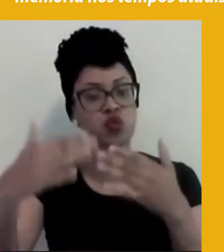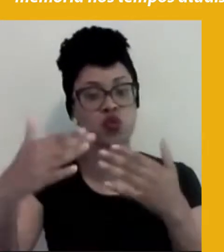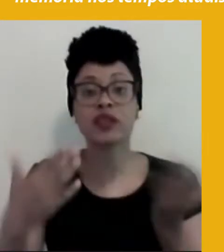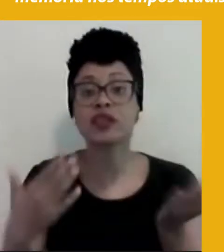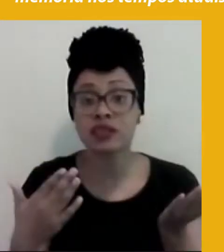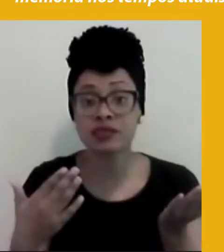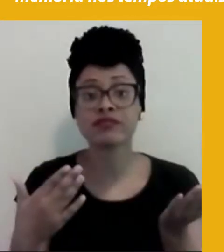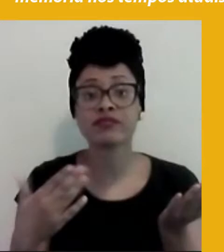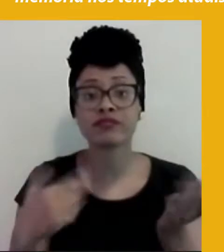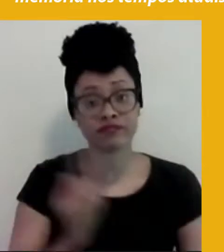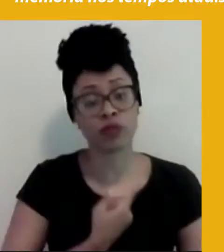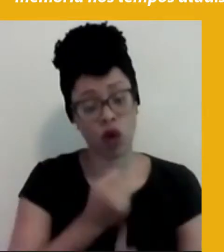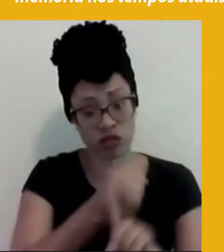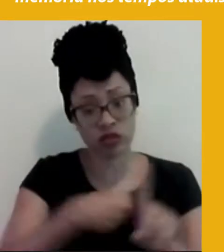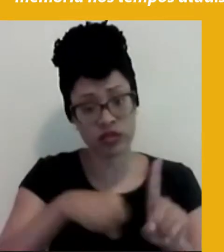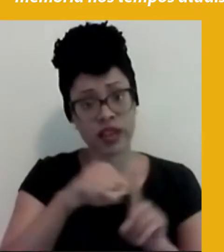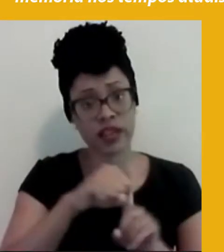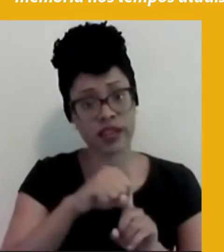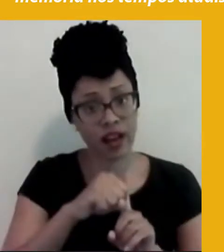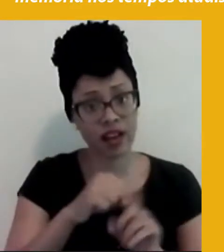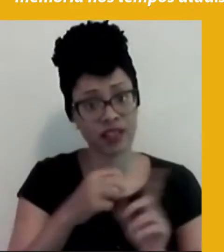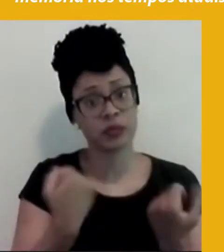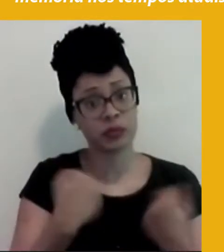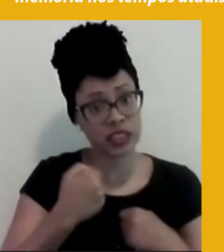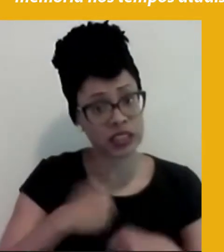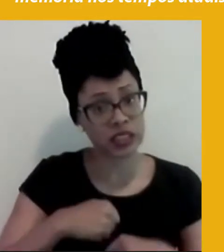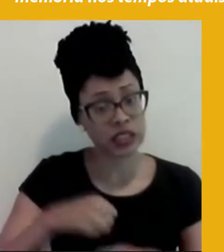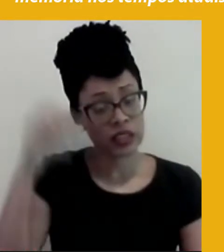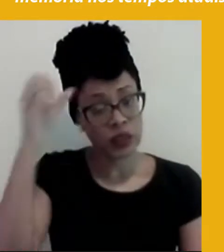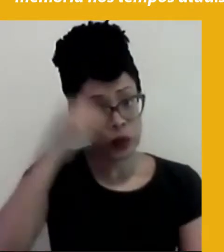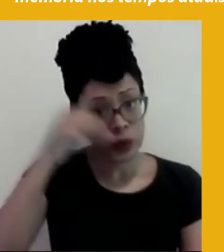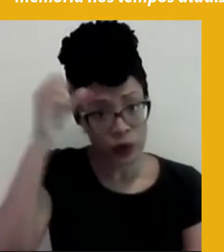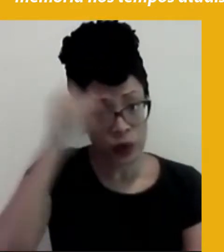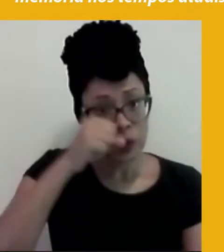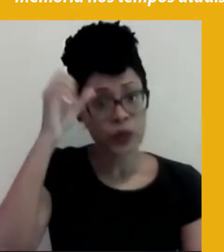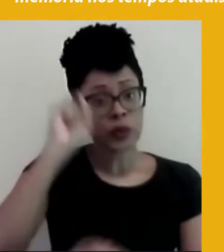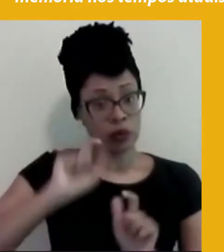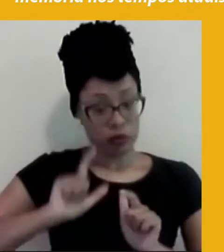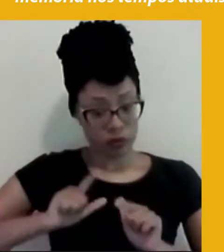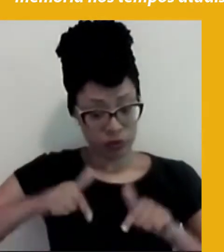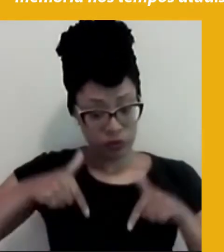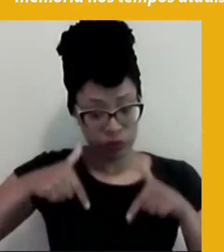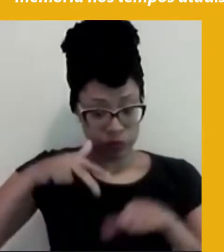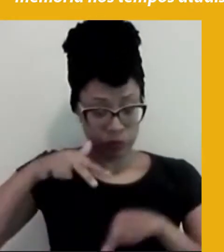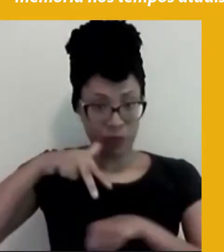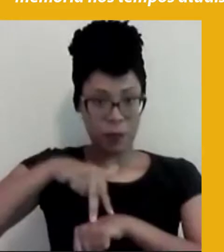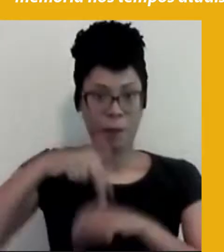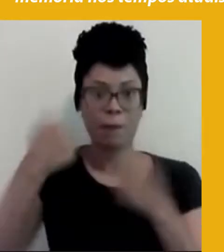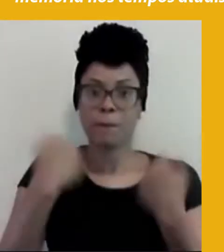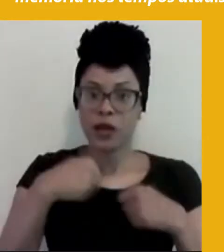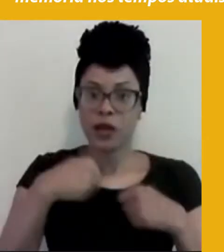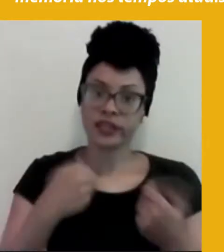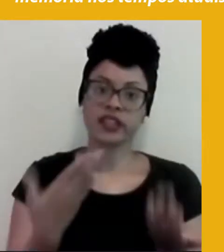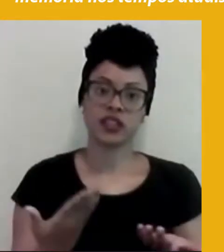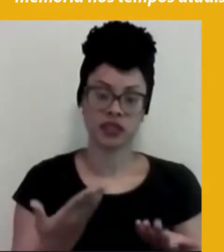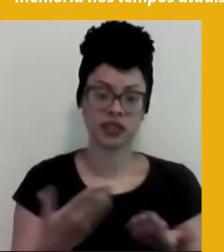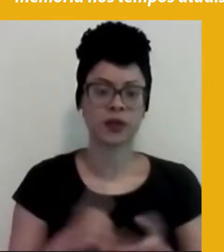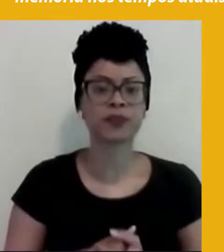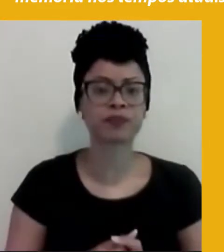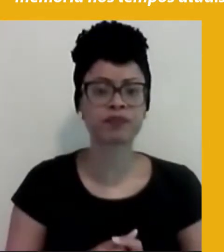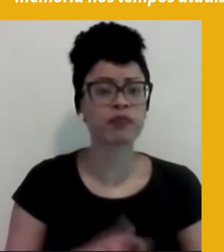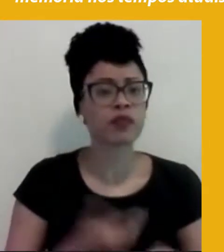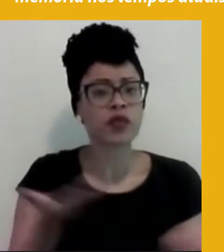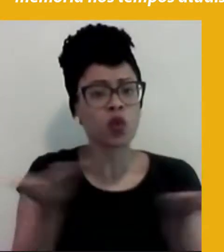sociedade. Eu estava assistindo hoje a CPI da pandemia, CPI do